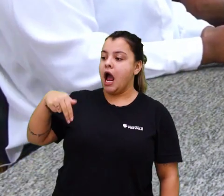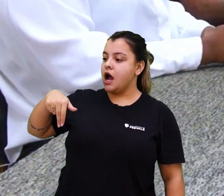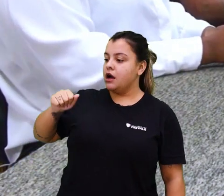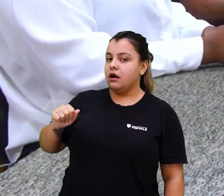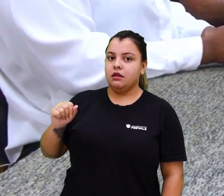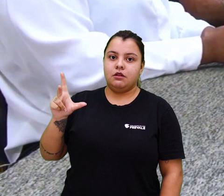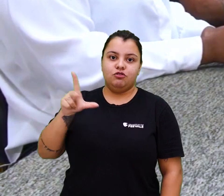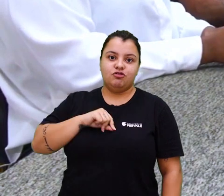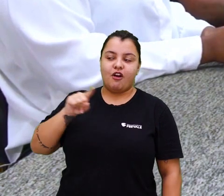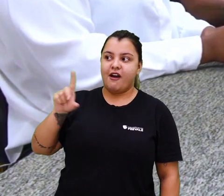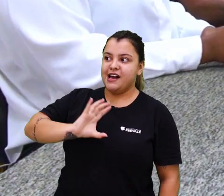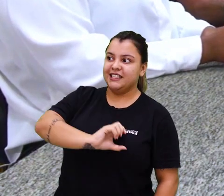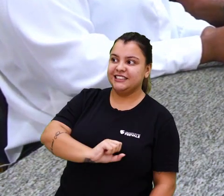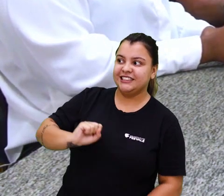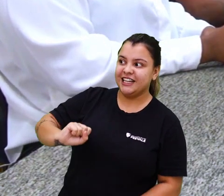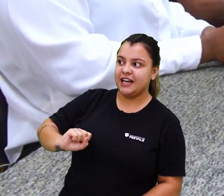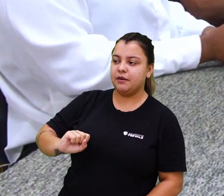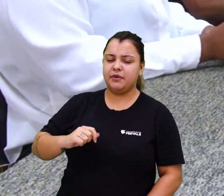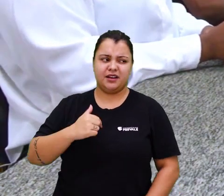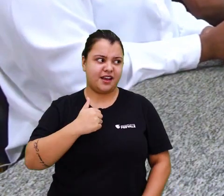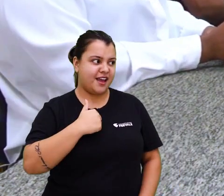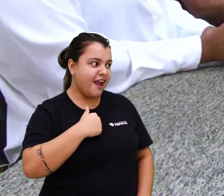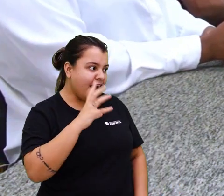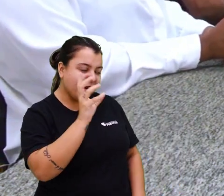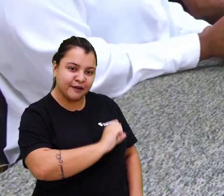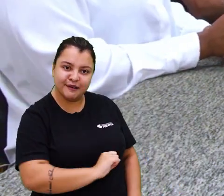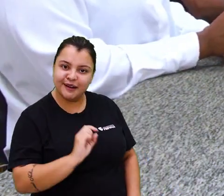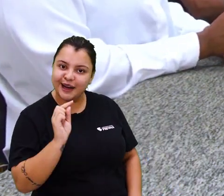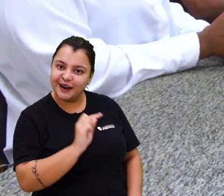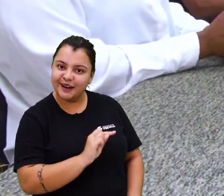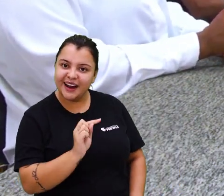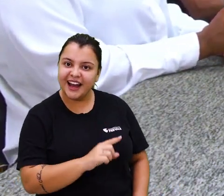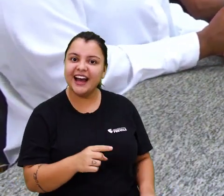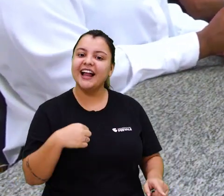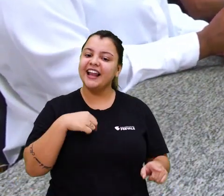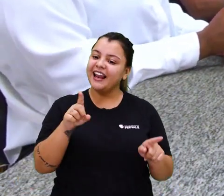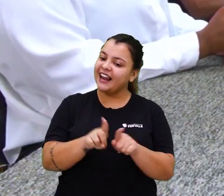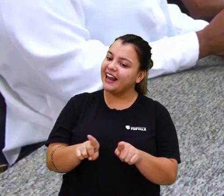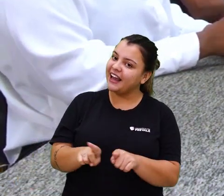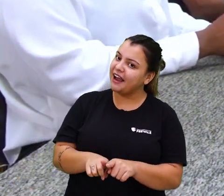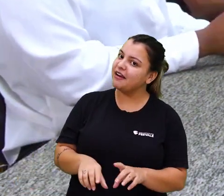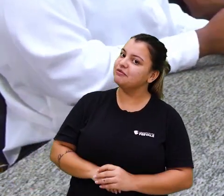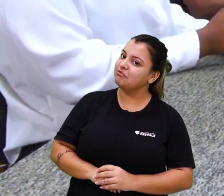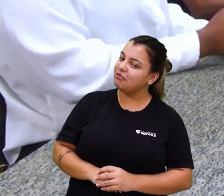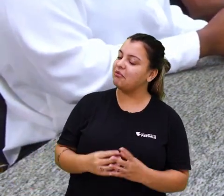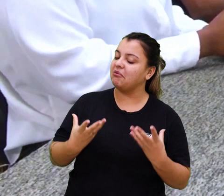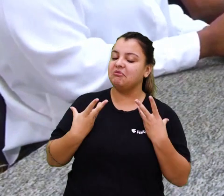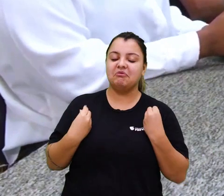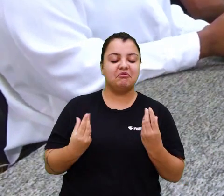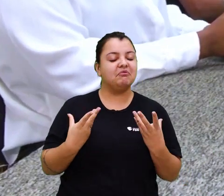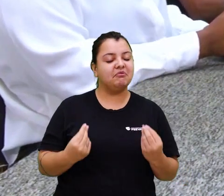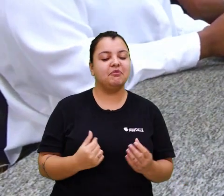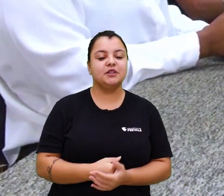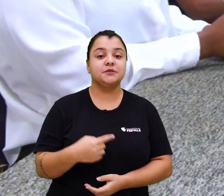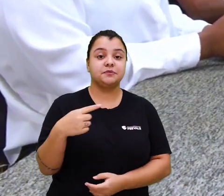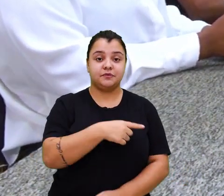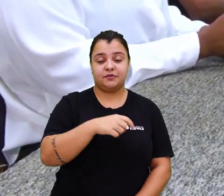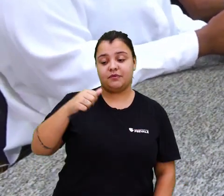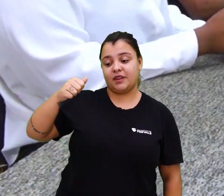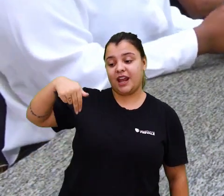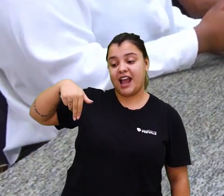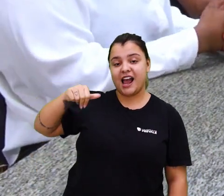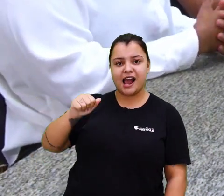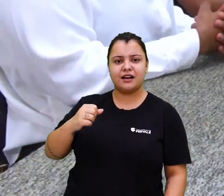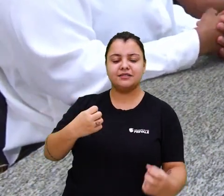demais assim e ela dis não mas eu é que admiro ela e eu dis eu também eu também Admiro a Ana porque a Ana realmente me